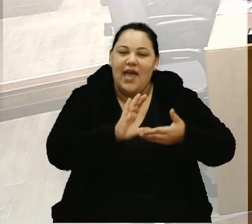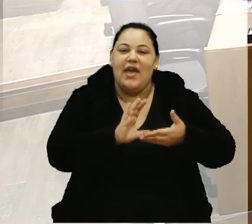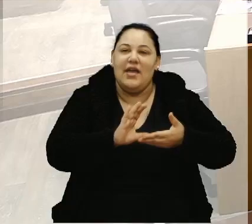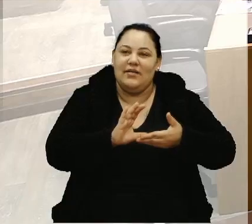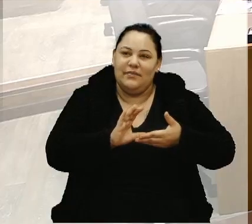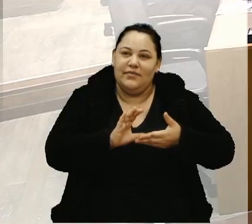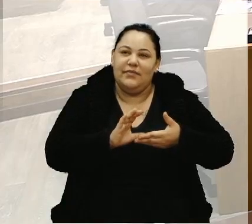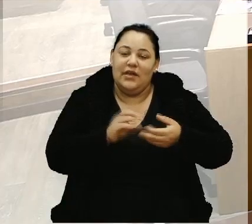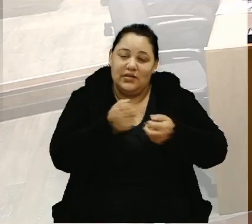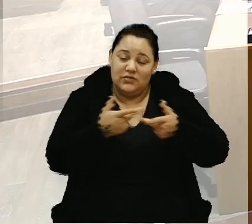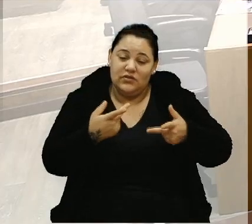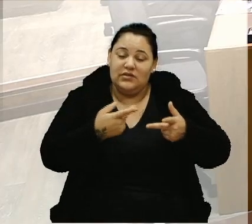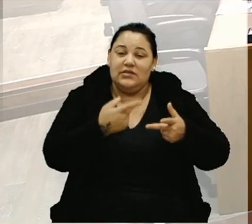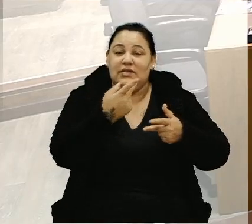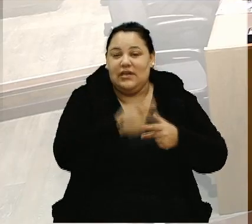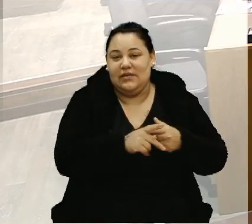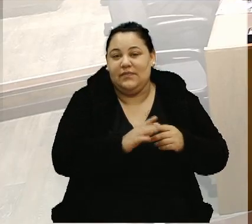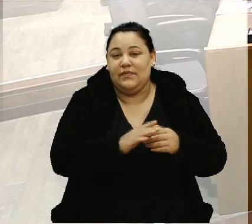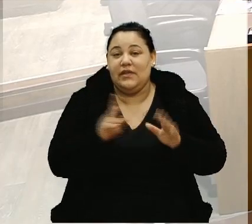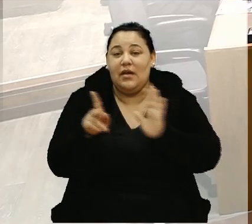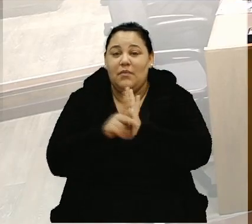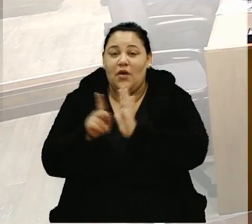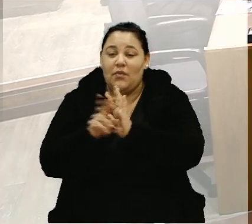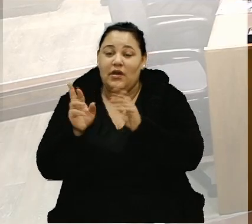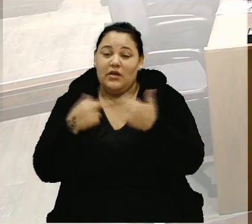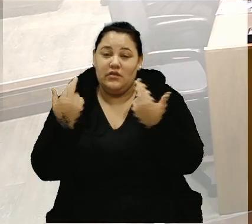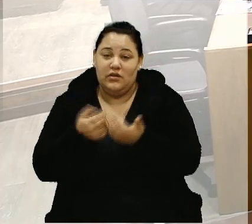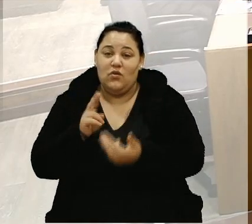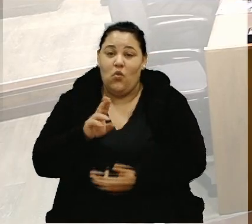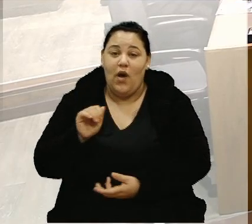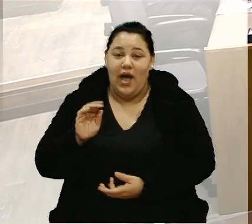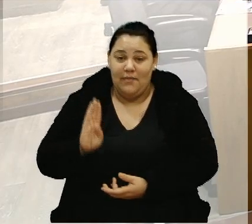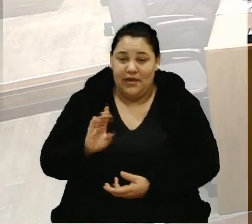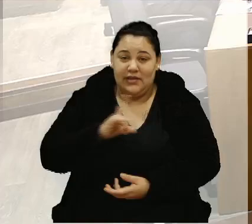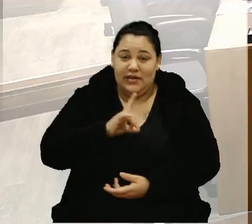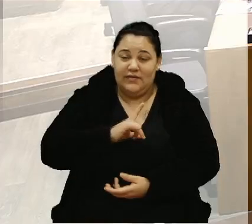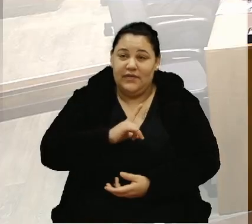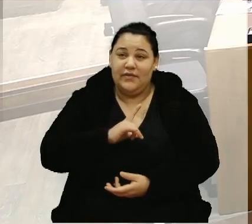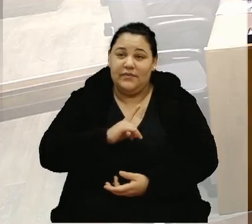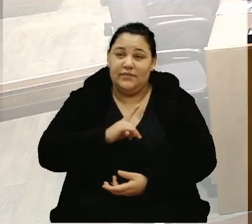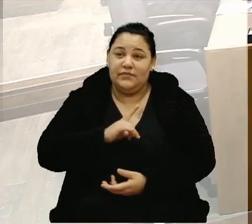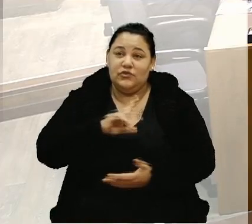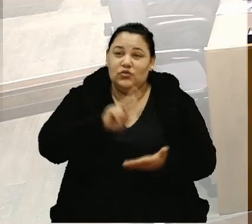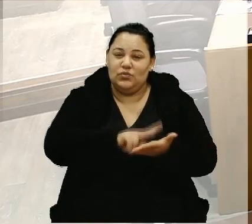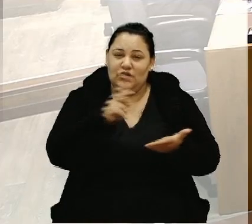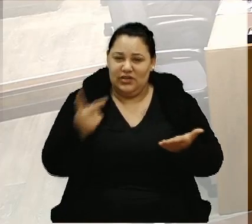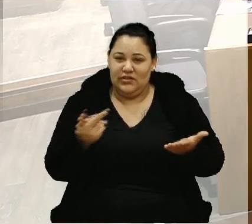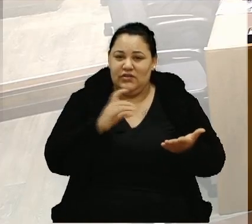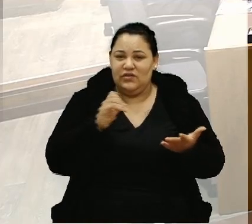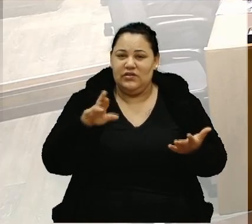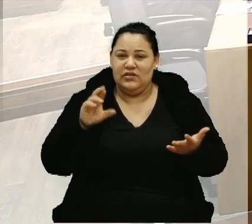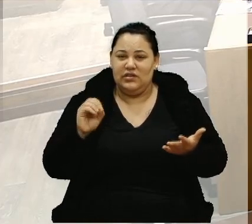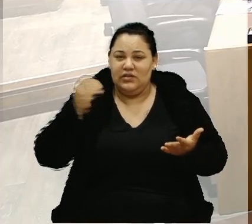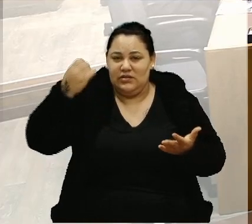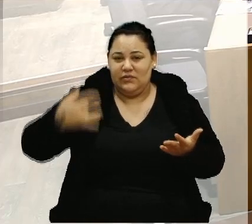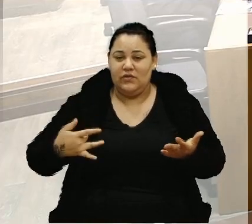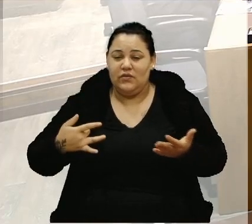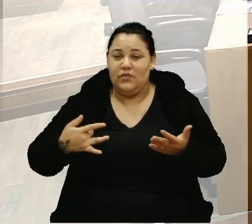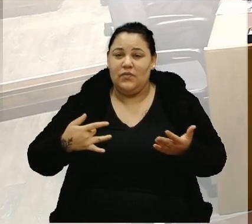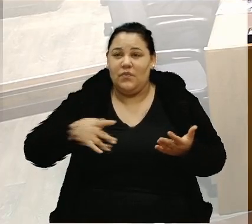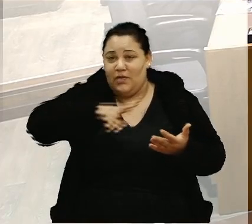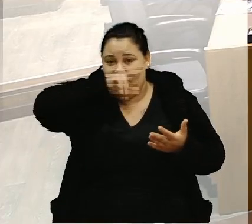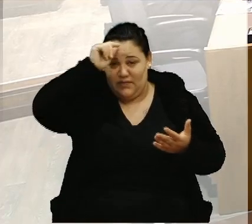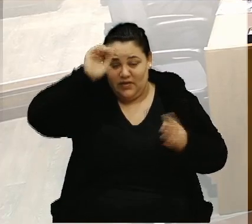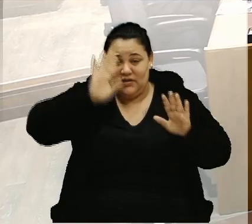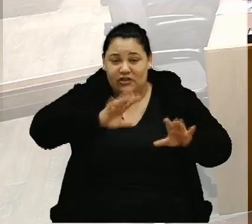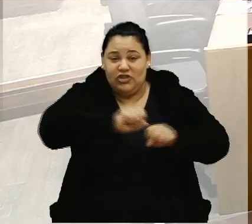emendas que vêm. Na própria reunião da UAB, inclusive uma matéria aqui do Ciro Fabre, saiu: o prefeito deixa claro o